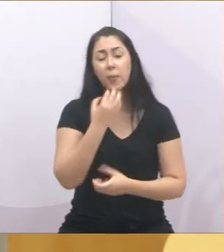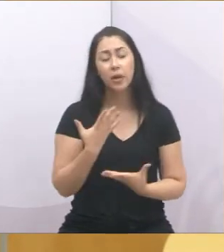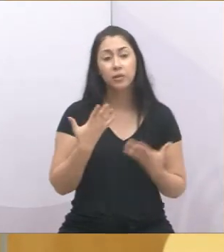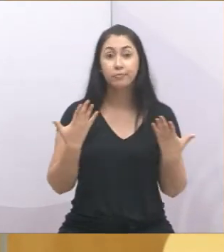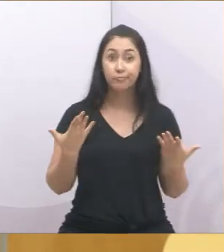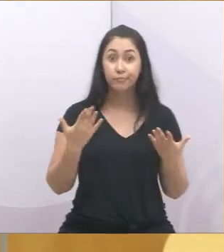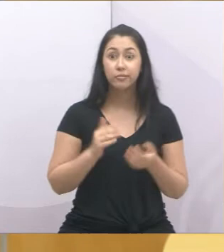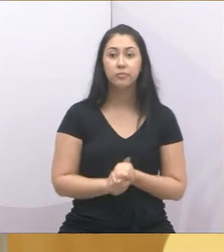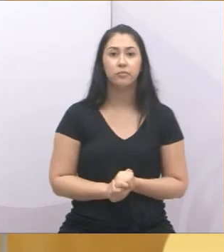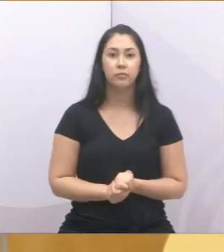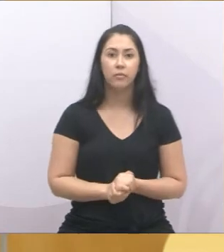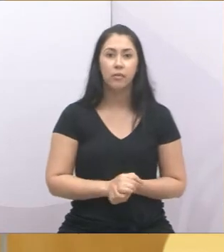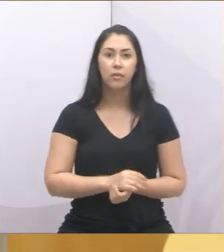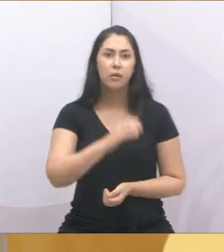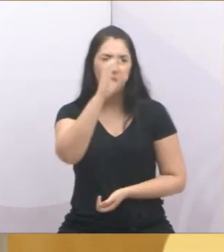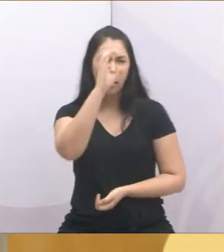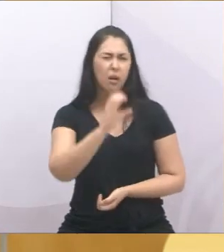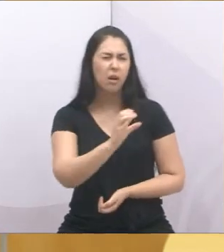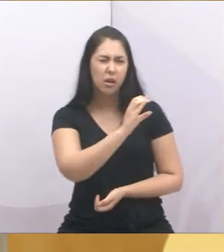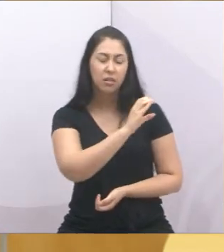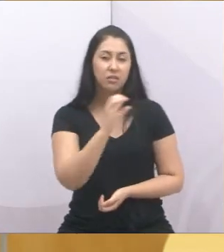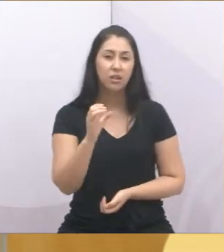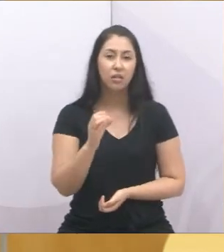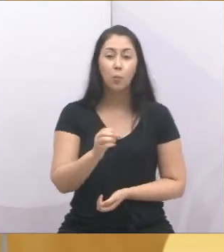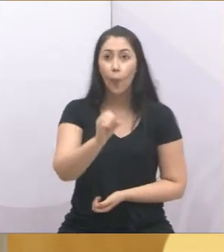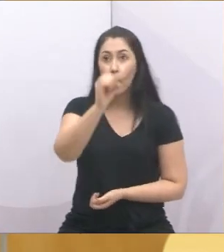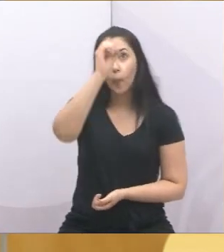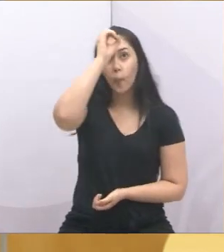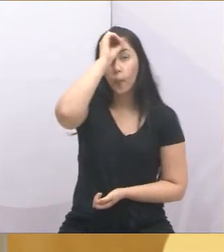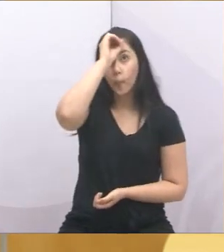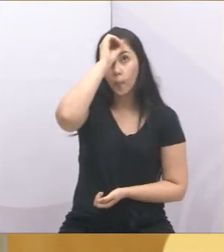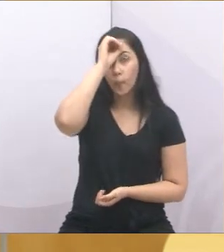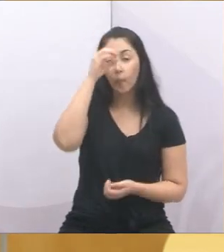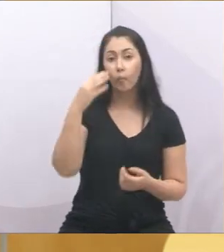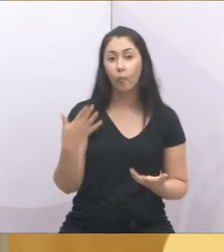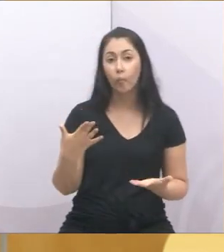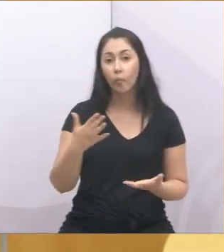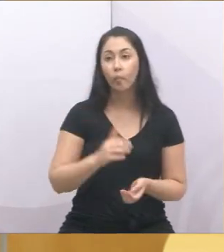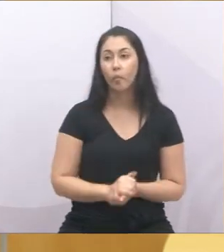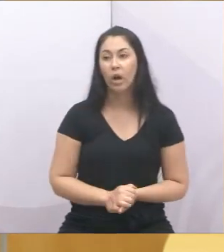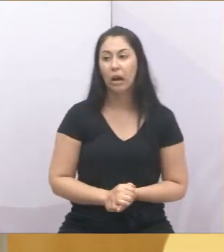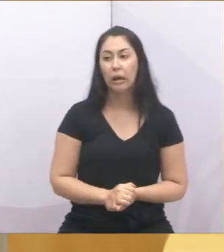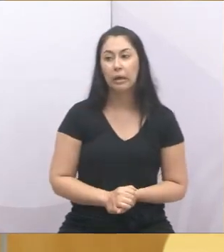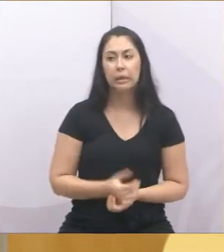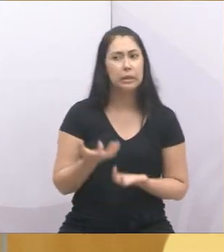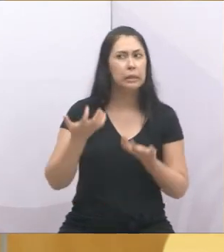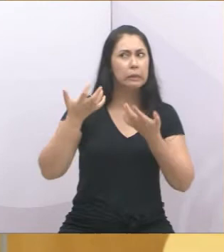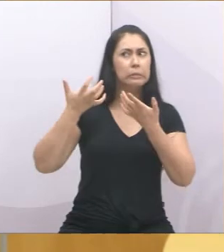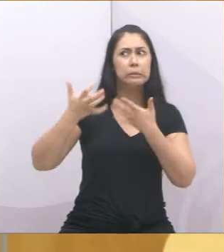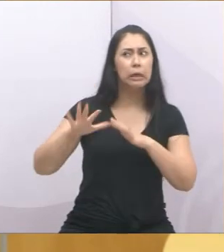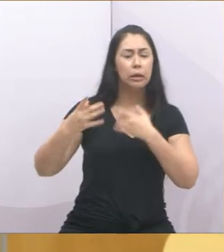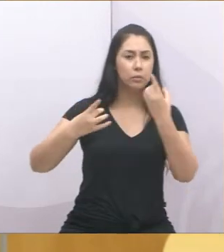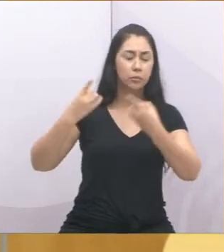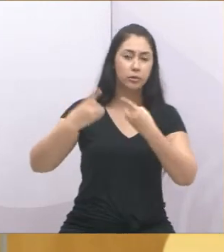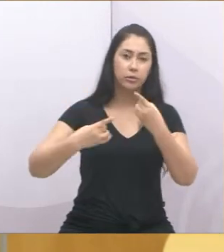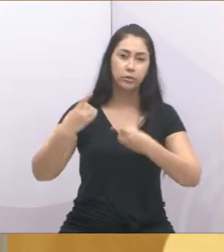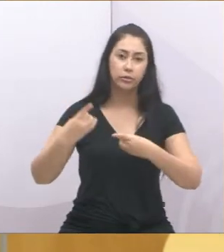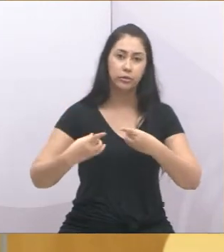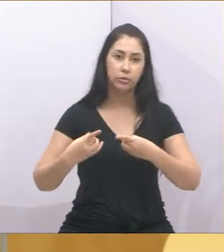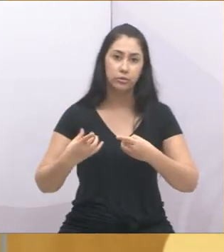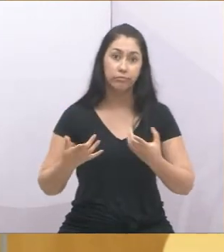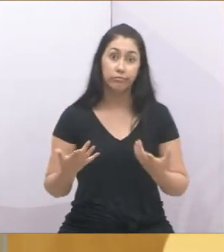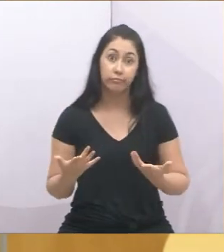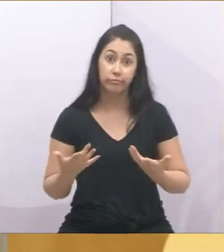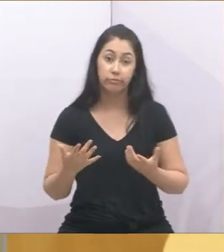Obviamente, os cristãos leigos não estão isentos de envolver-se com a política,